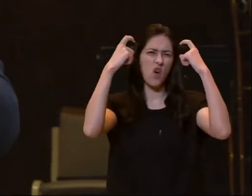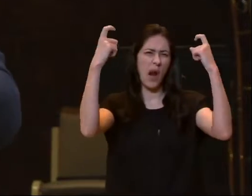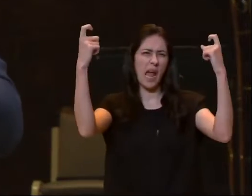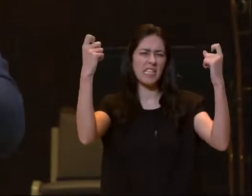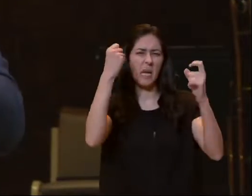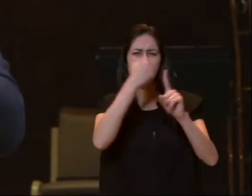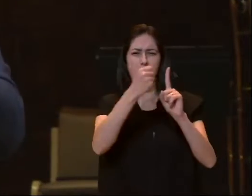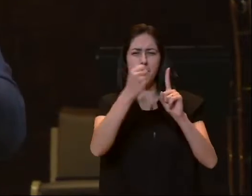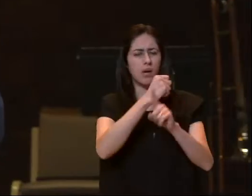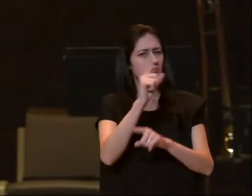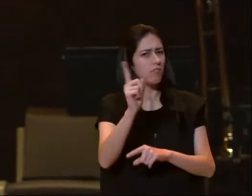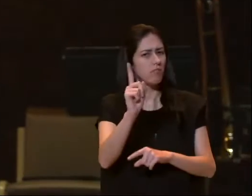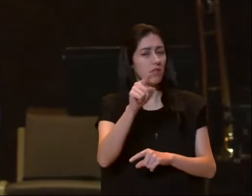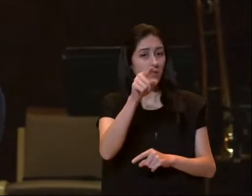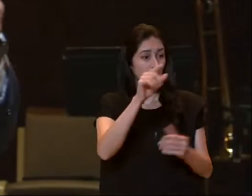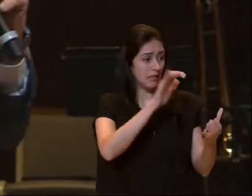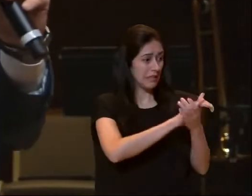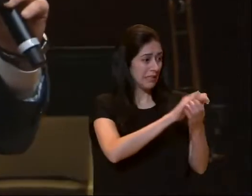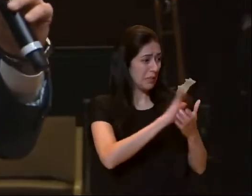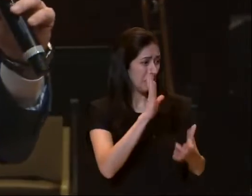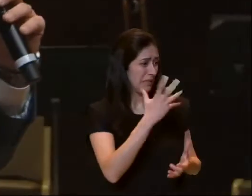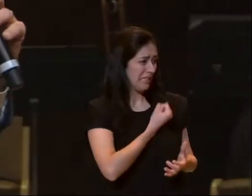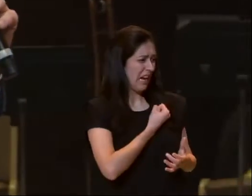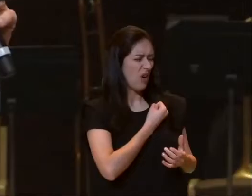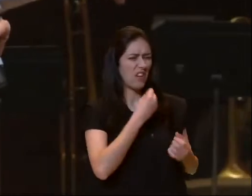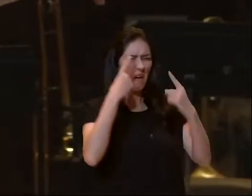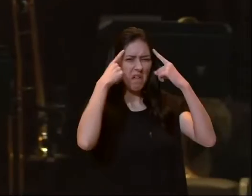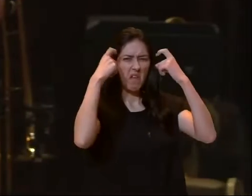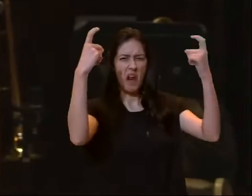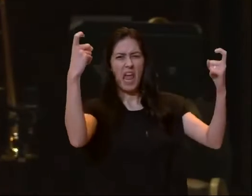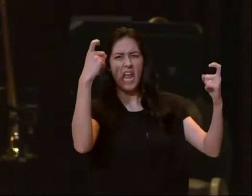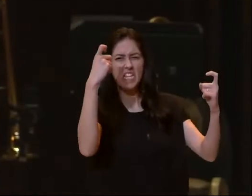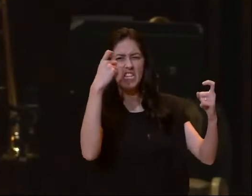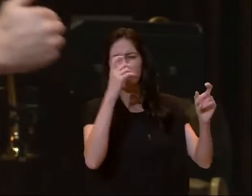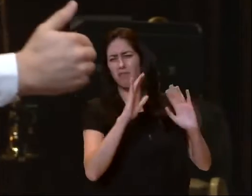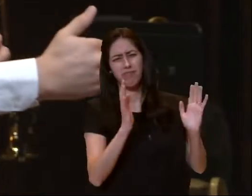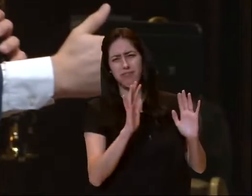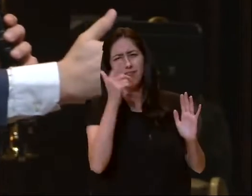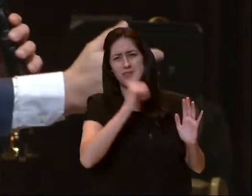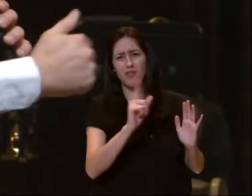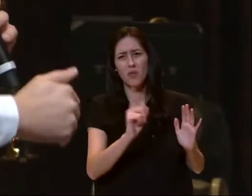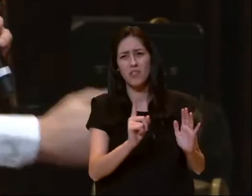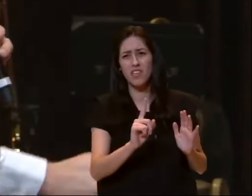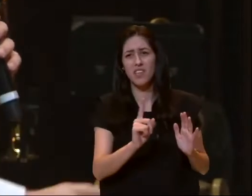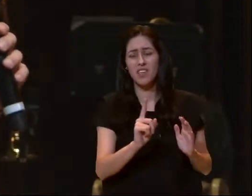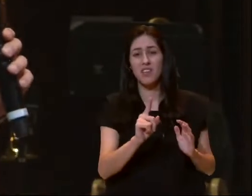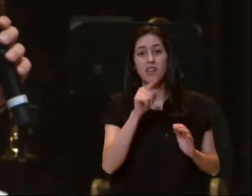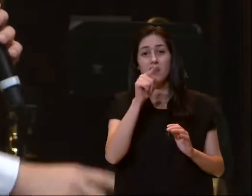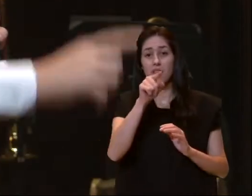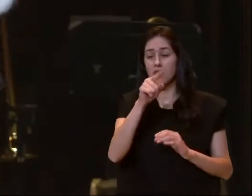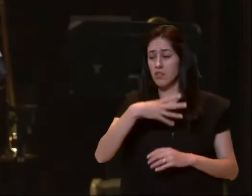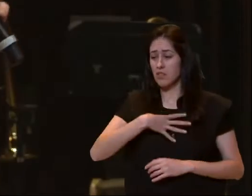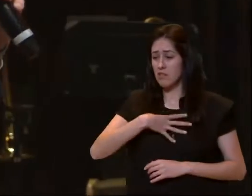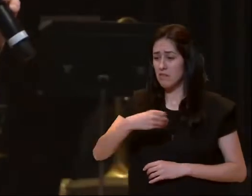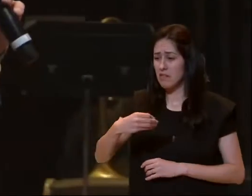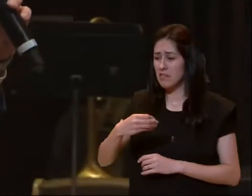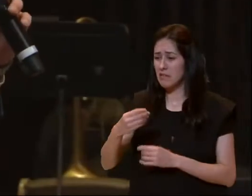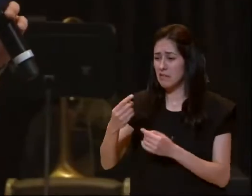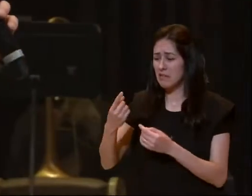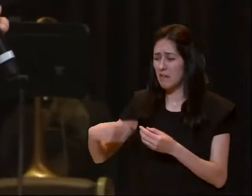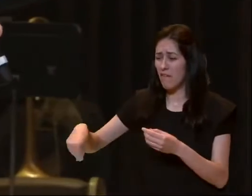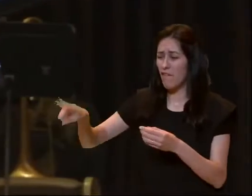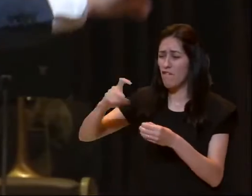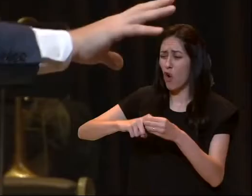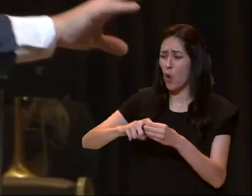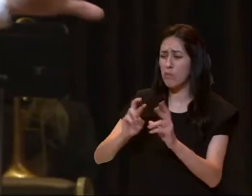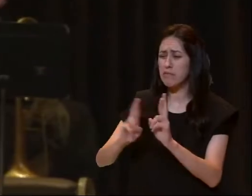que você vai salvar seu casamento. Não é por força nem por violência que você vai restaurar a relação com os seus filhos. Não é por força nem